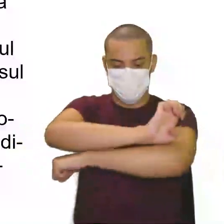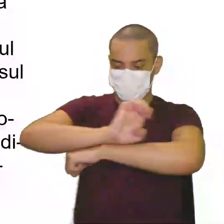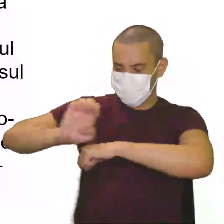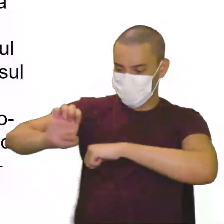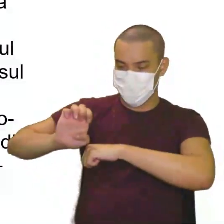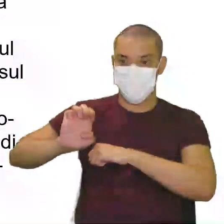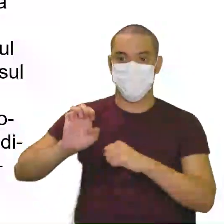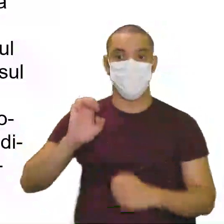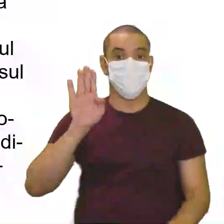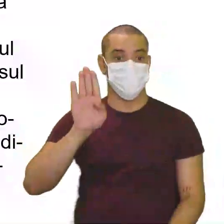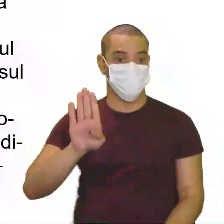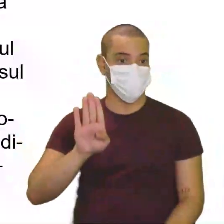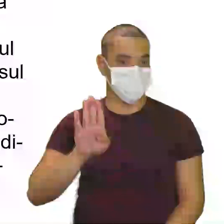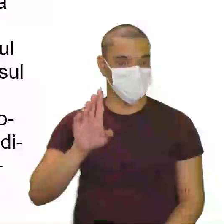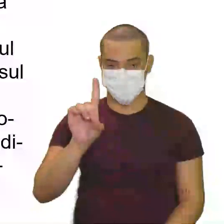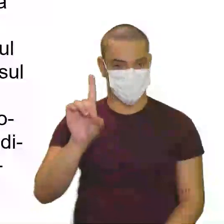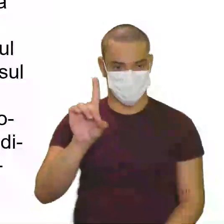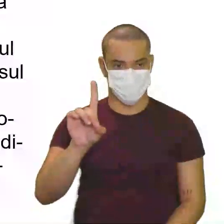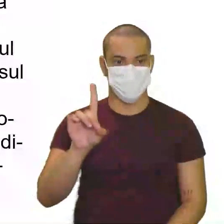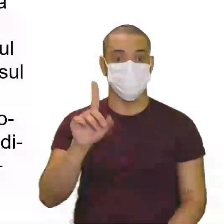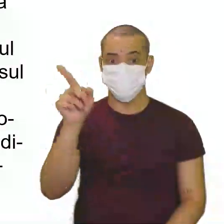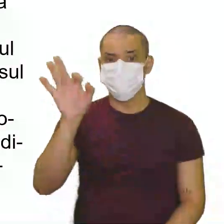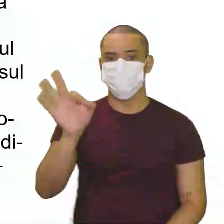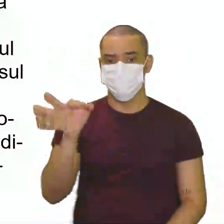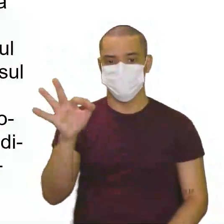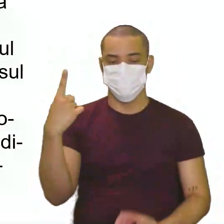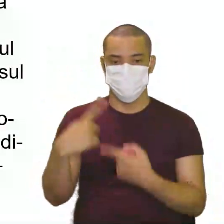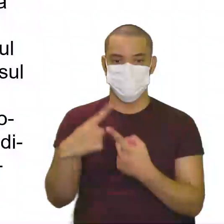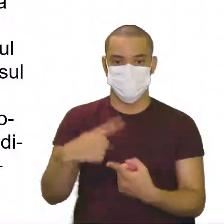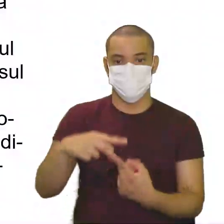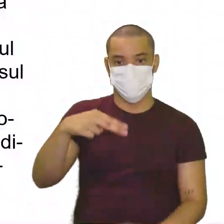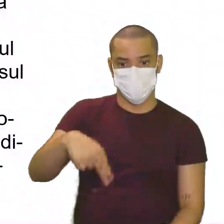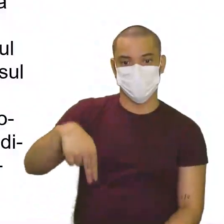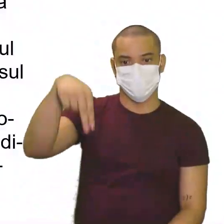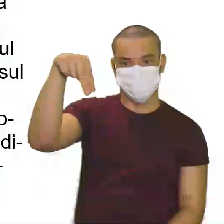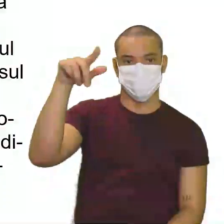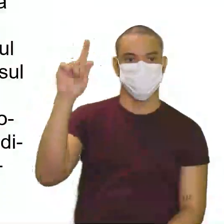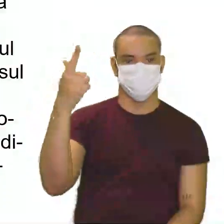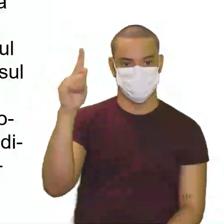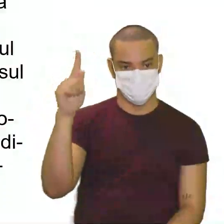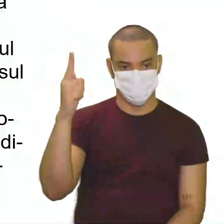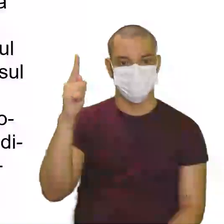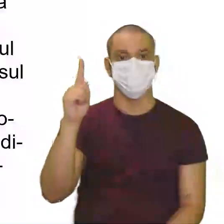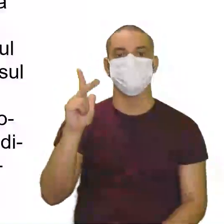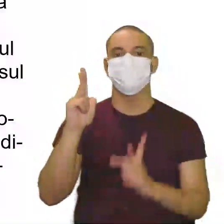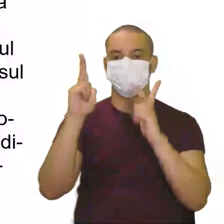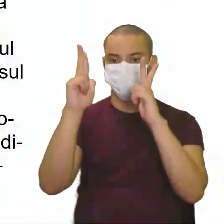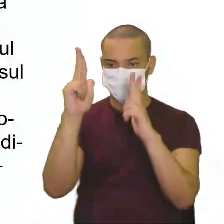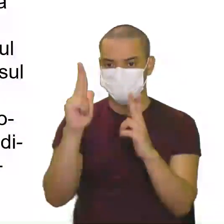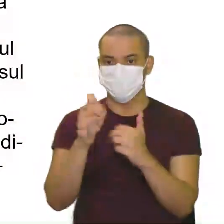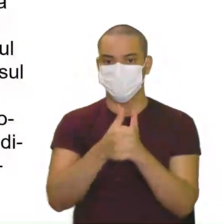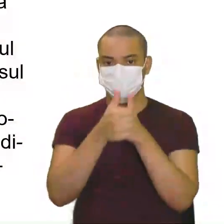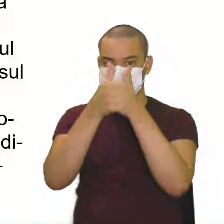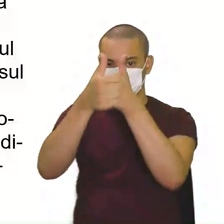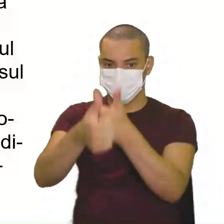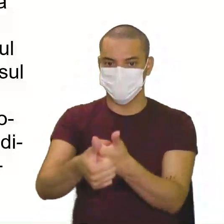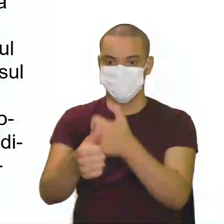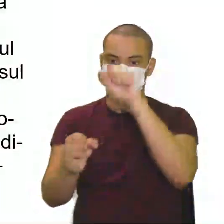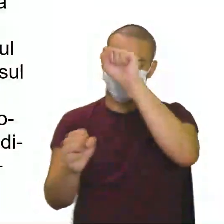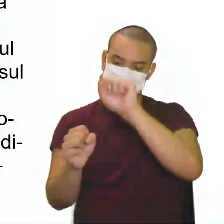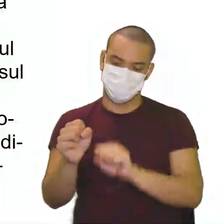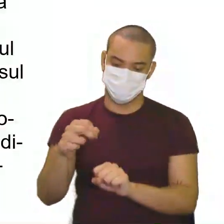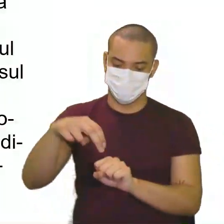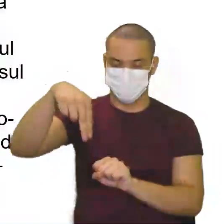letra de A figura está correta o polo norte geográfico da terra comporta-se como um